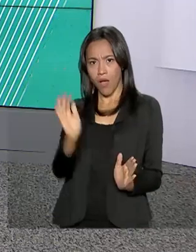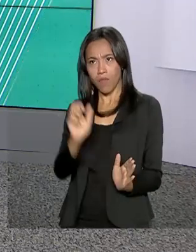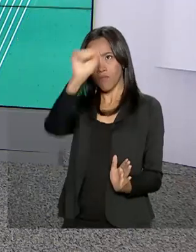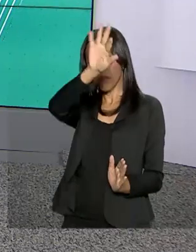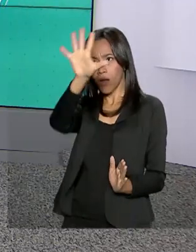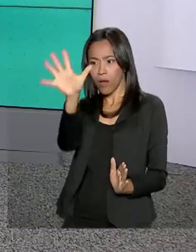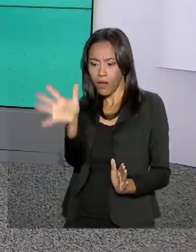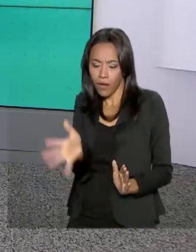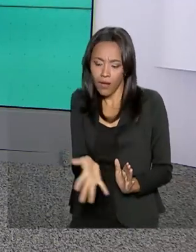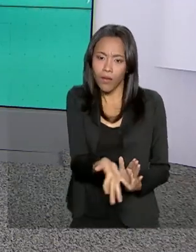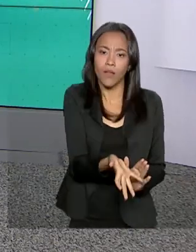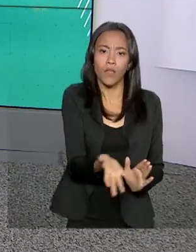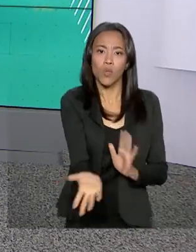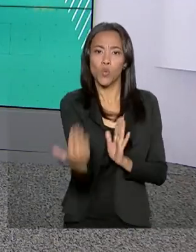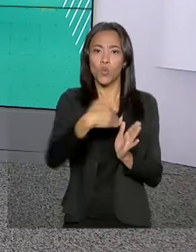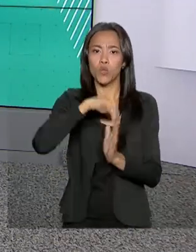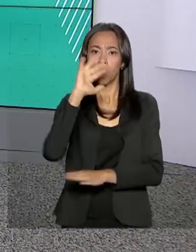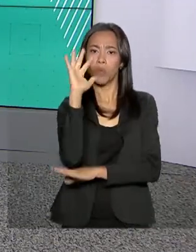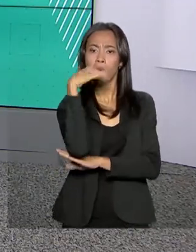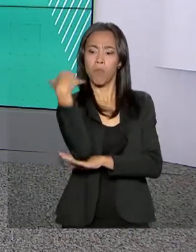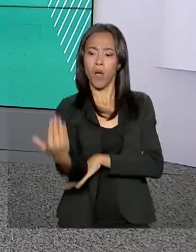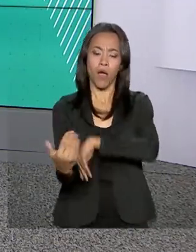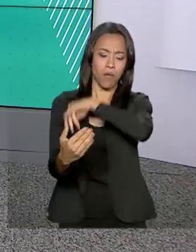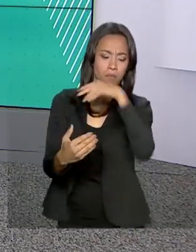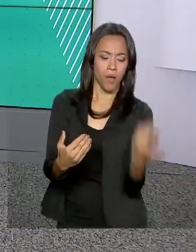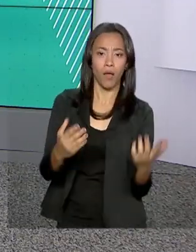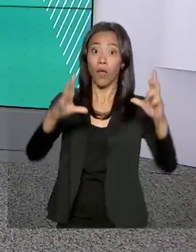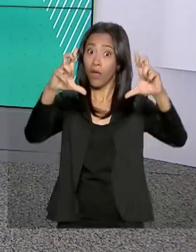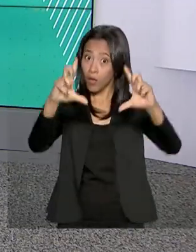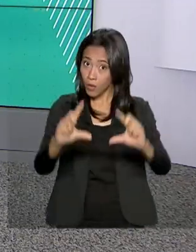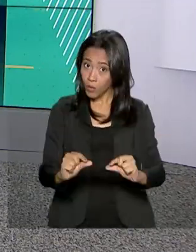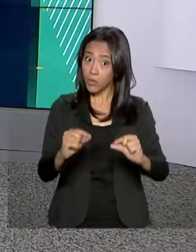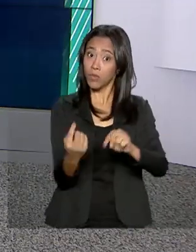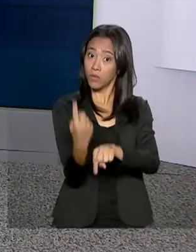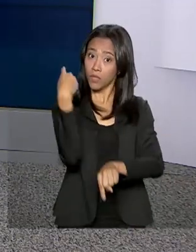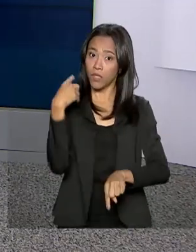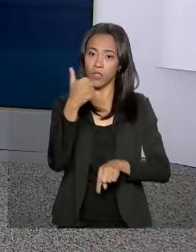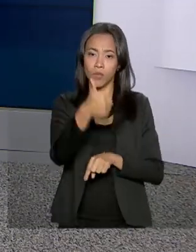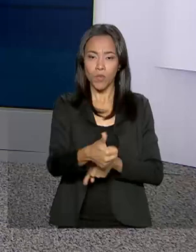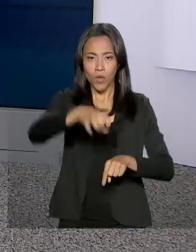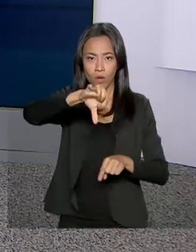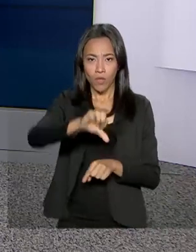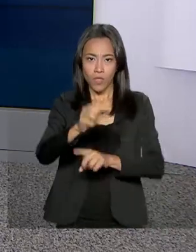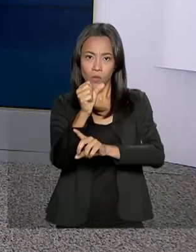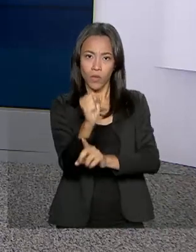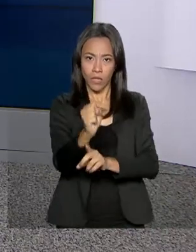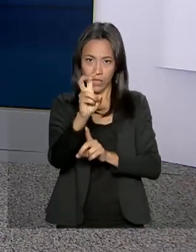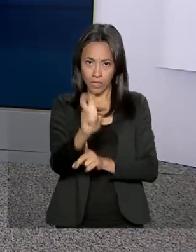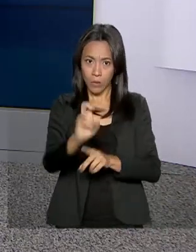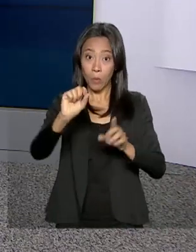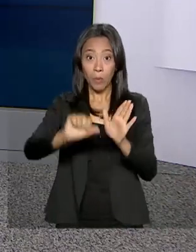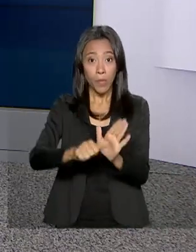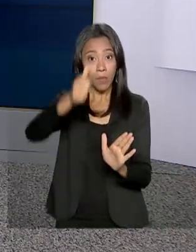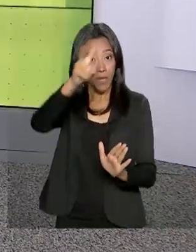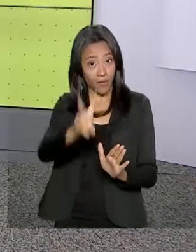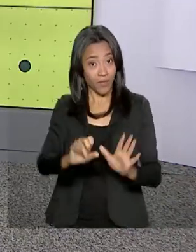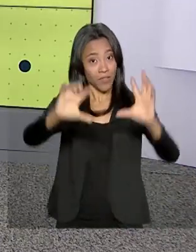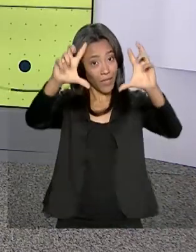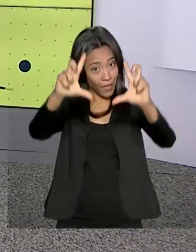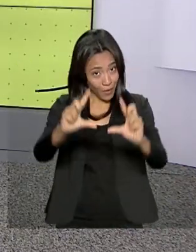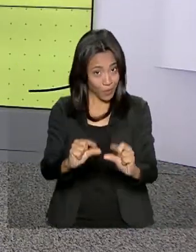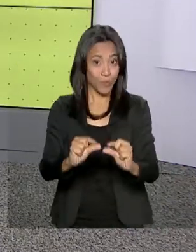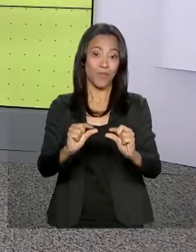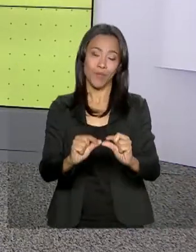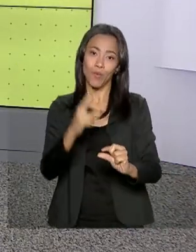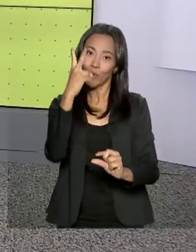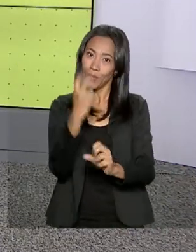Mata Atlântica no último ano foi o menor desde 1985. E pela primeira vez, os números diminuíram por